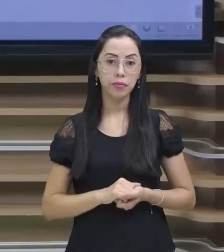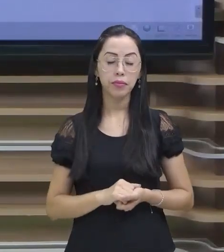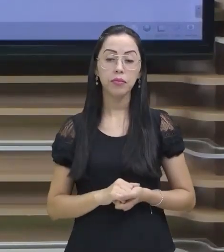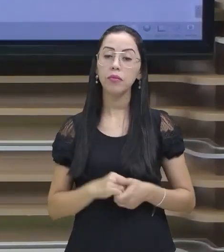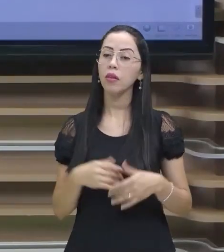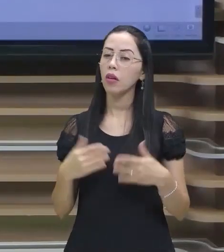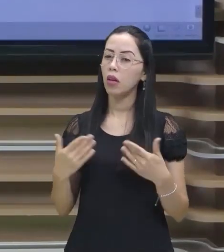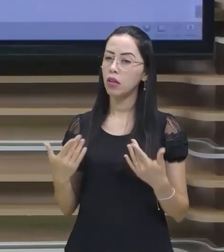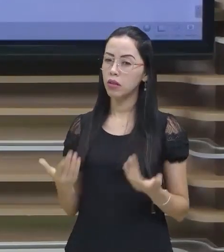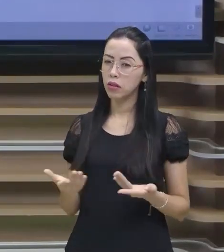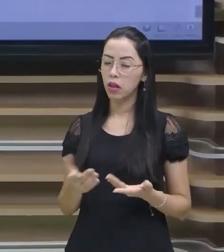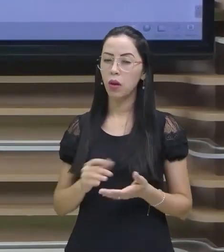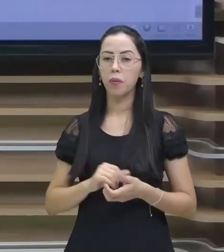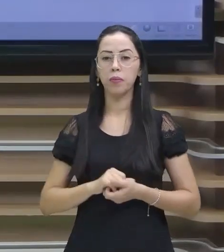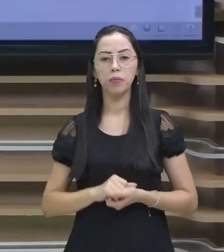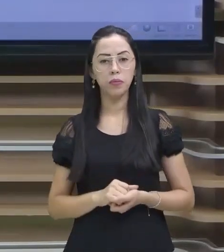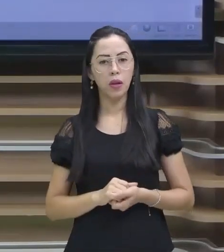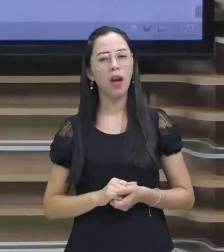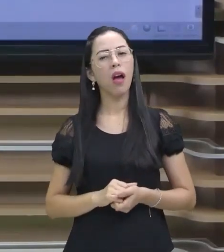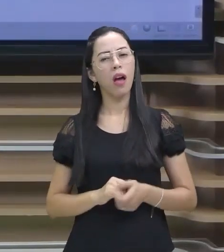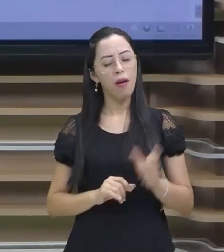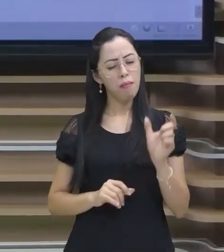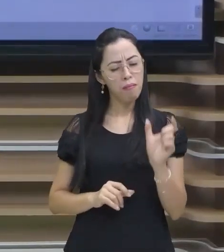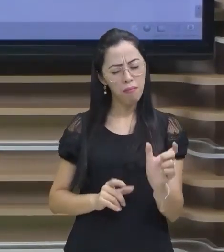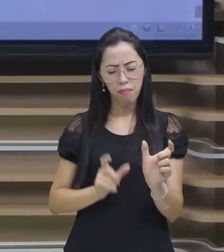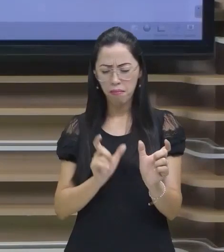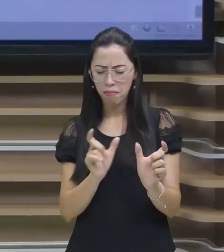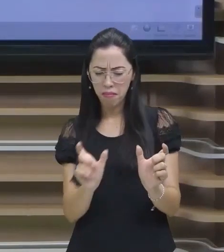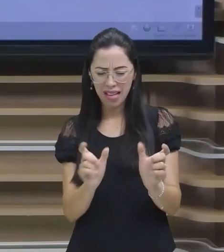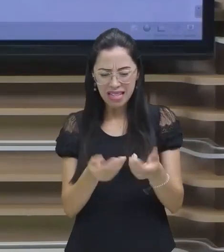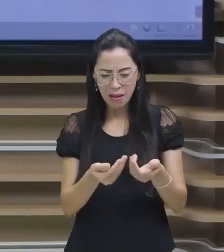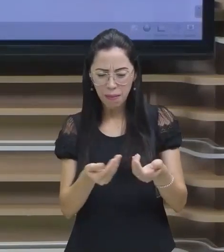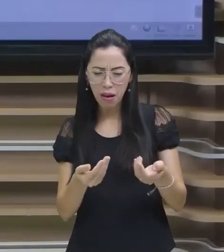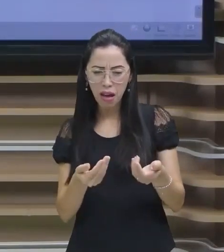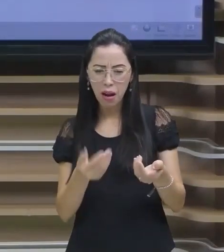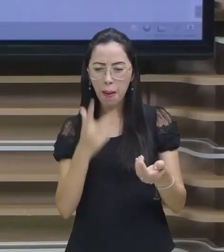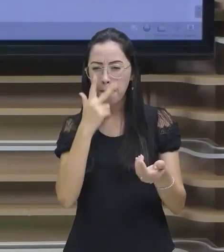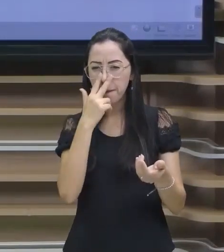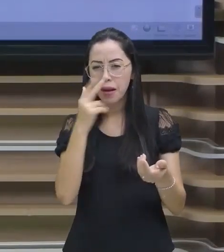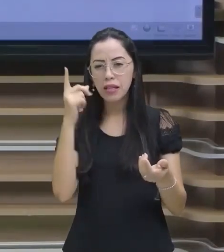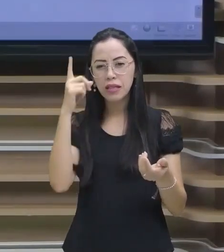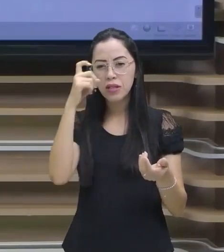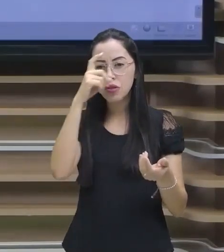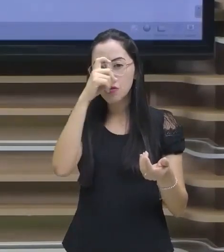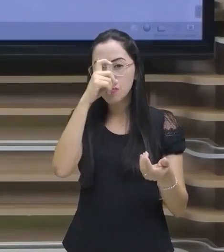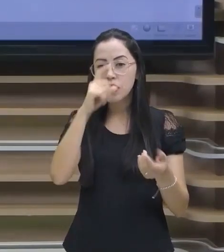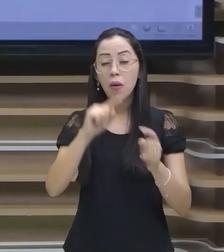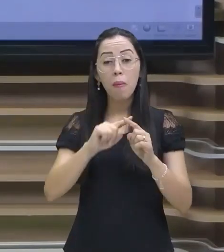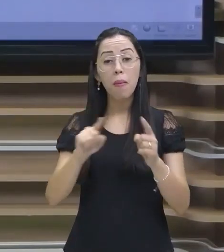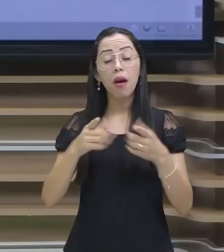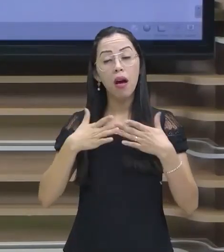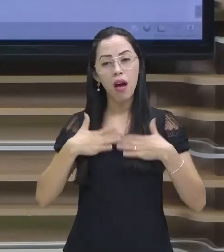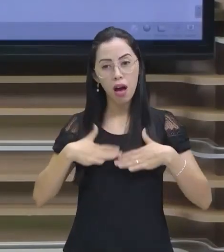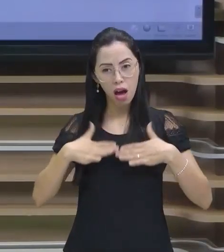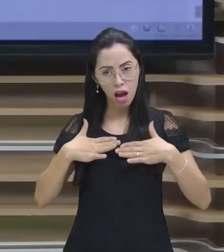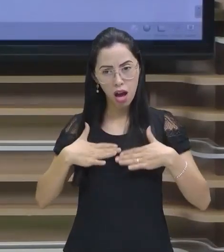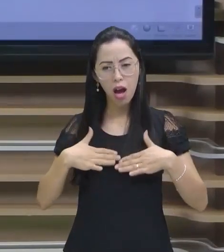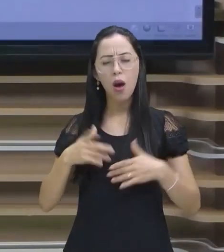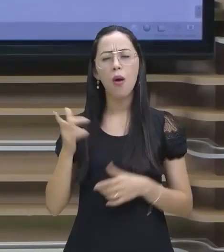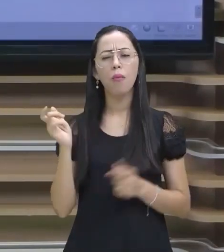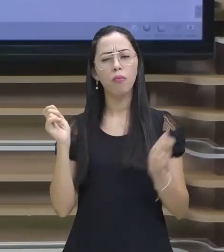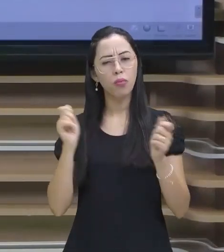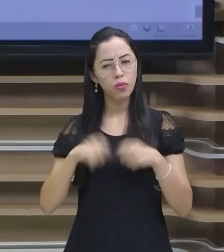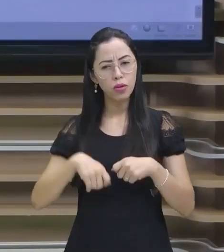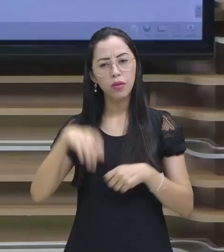Separar pode ser um pouco difícil, mas com o tempo nós vamos aprendendo. Você precisa compreender